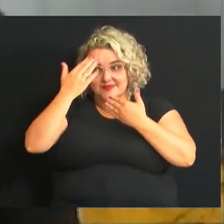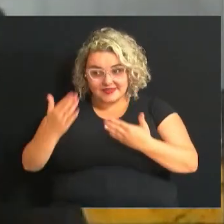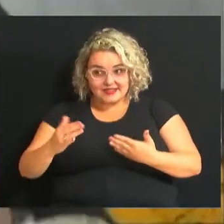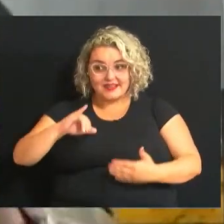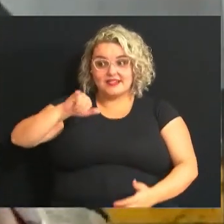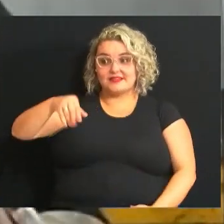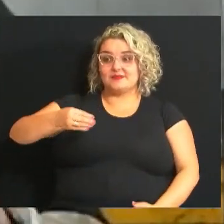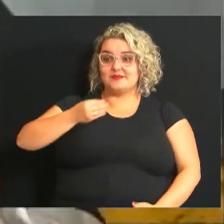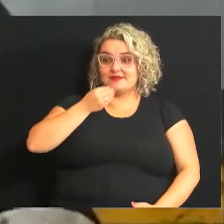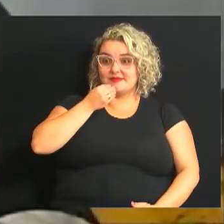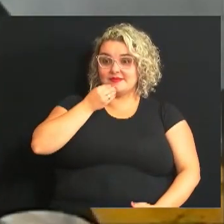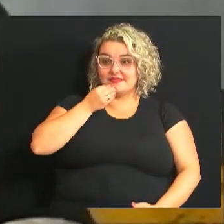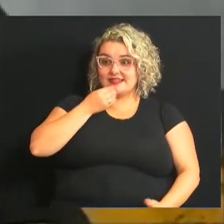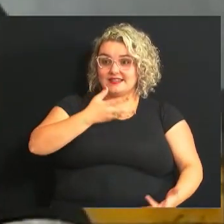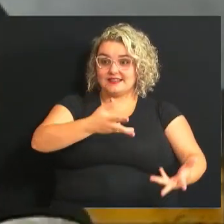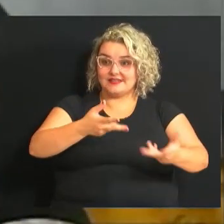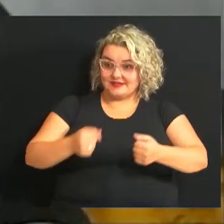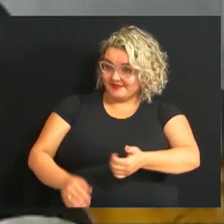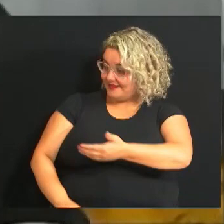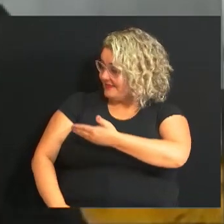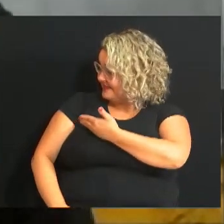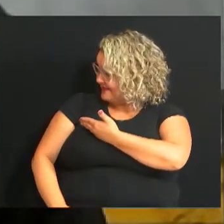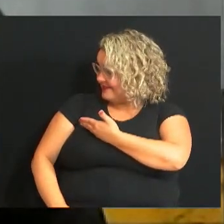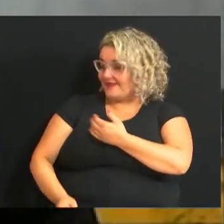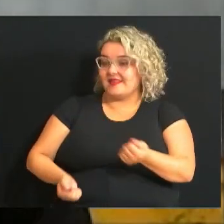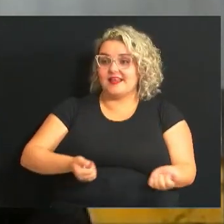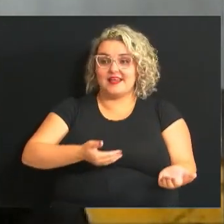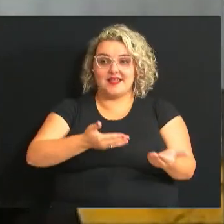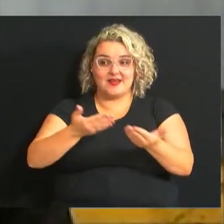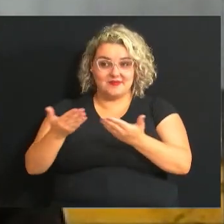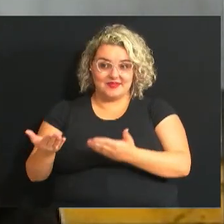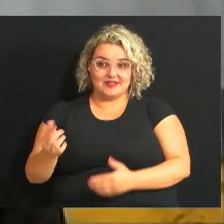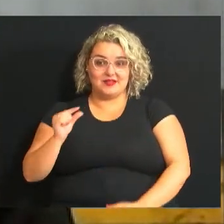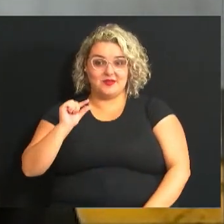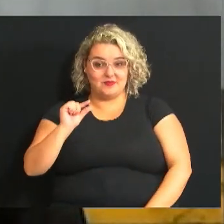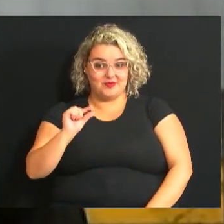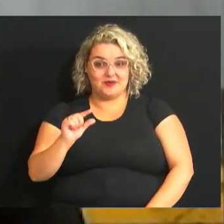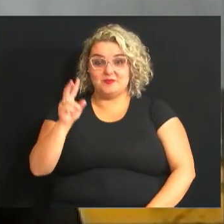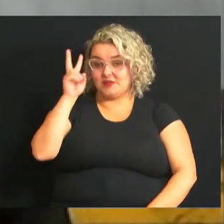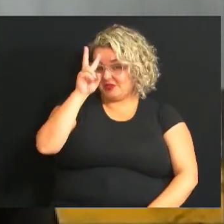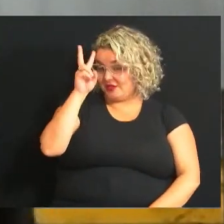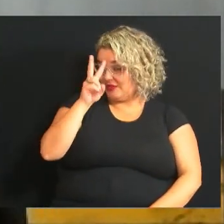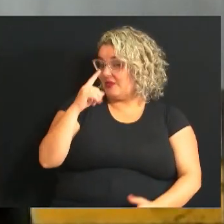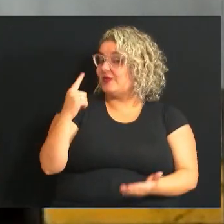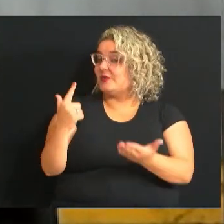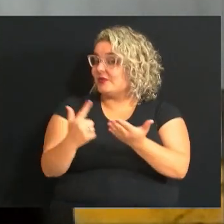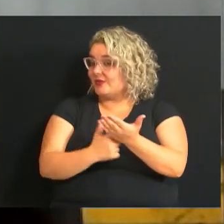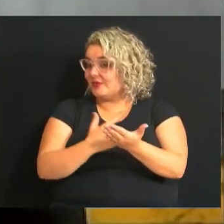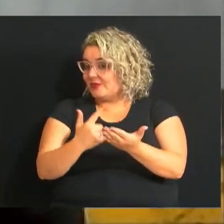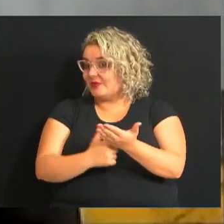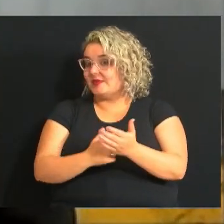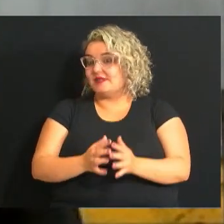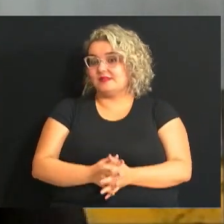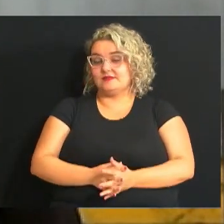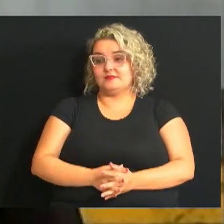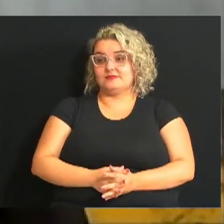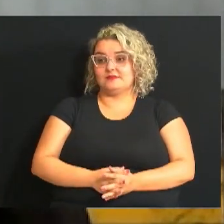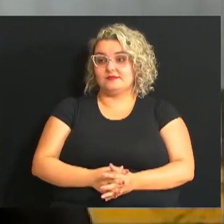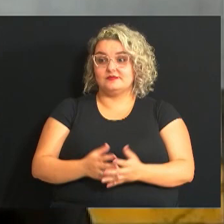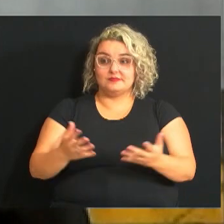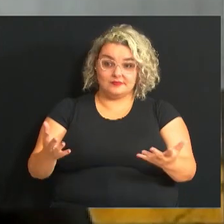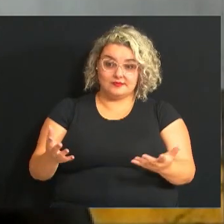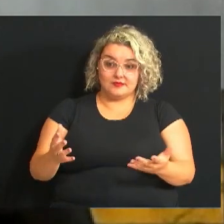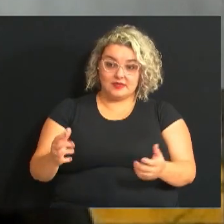desse convite, de eu estar podendo apresentar aqui um pouquinho sobre as histórias do livro. E a grande verdade